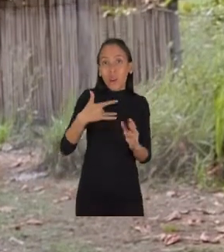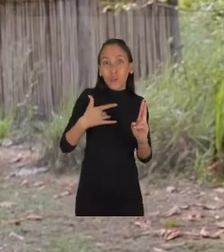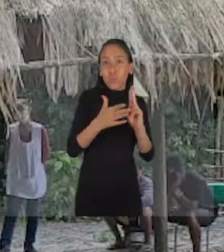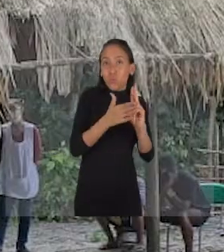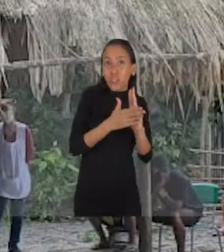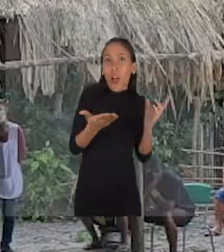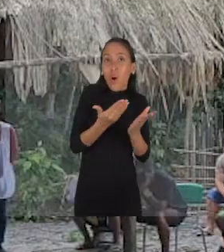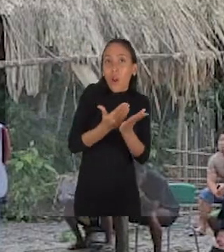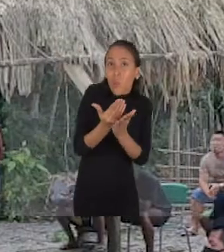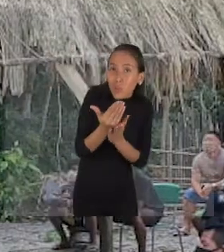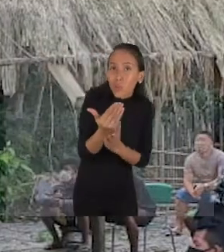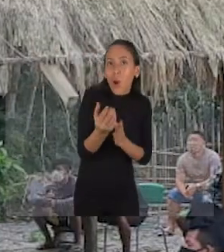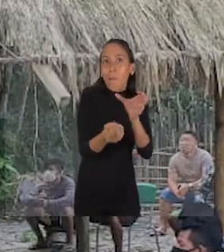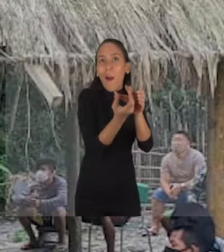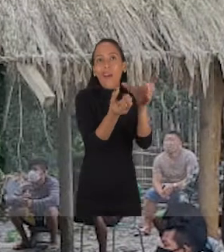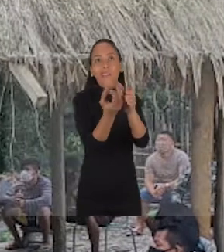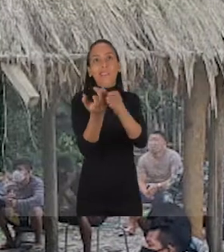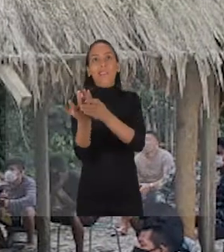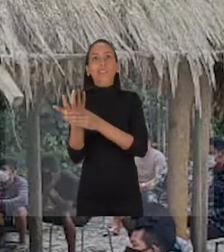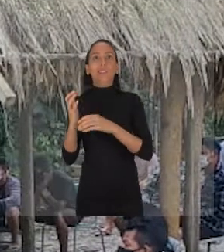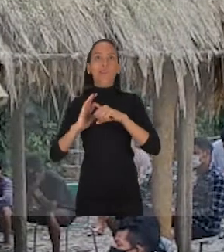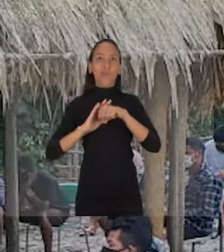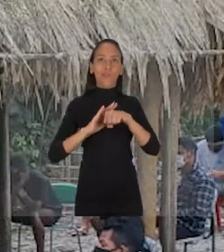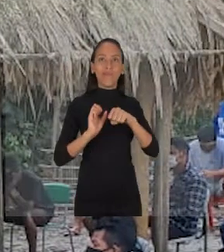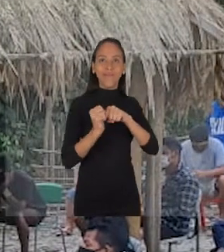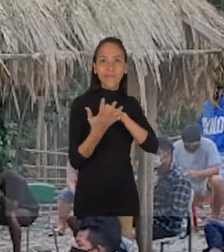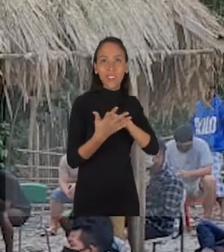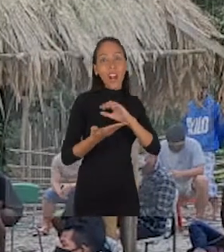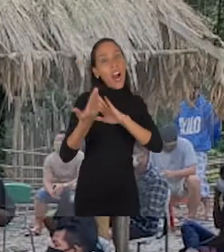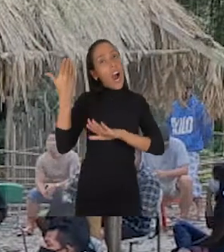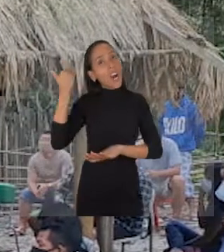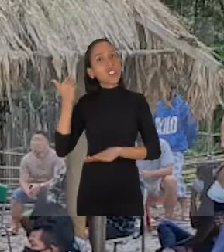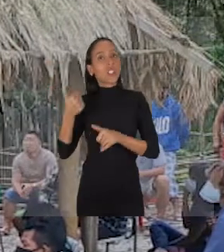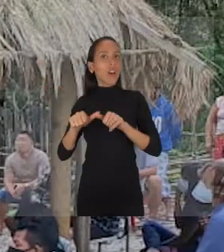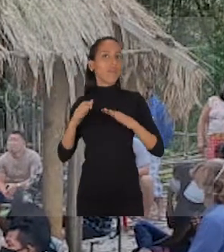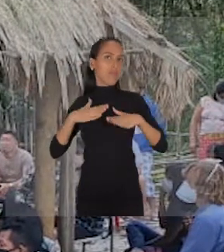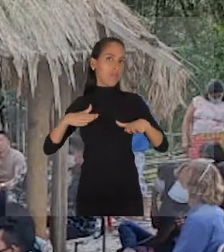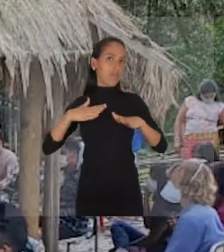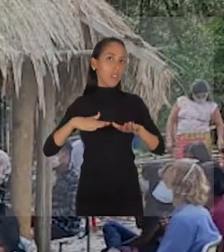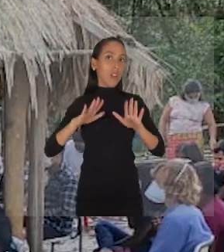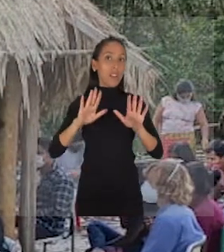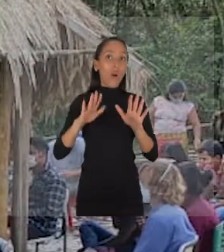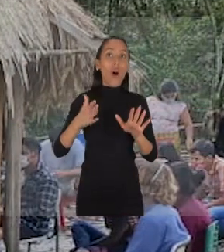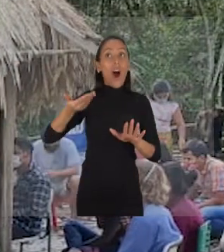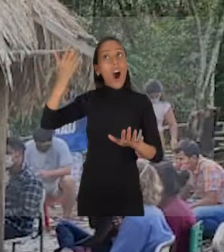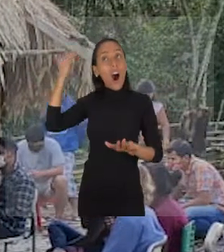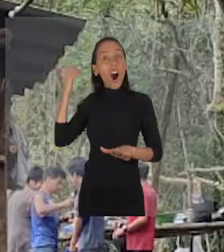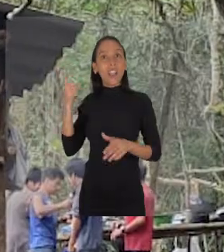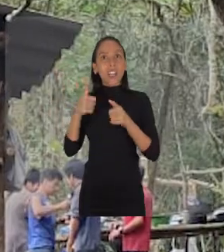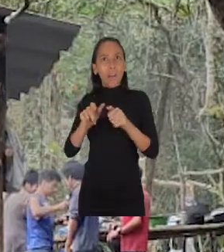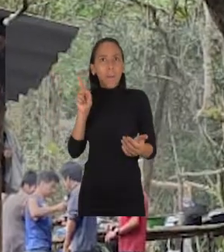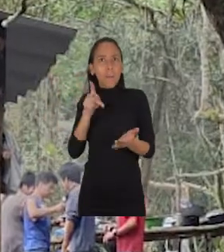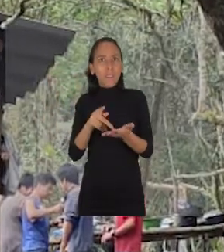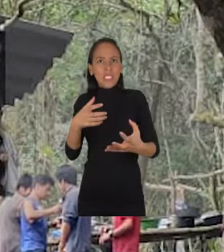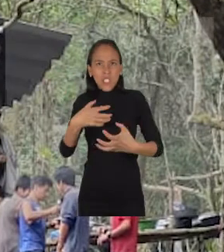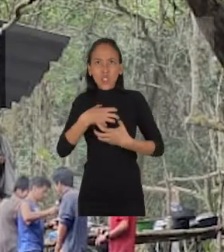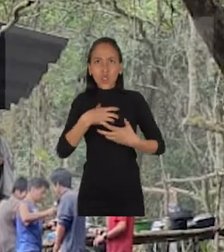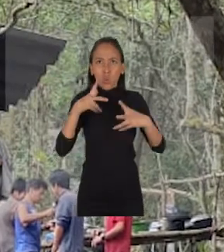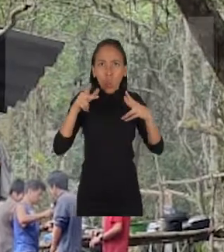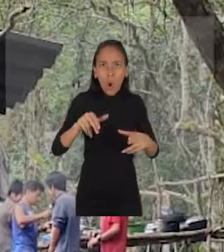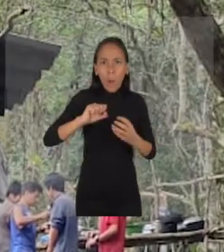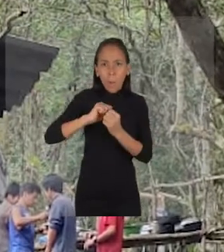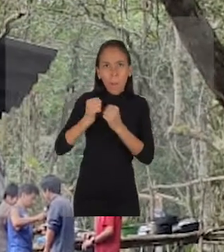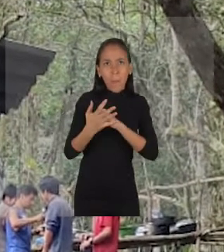aparecer os casos, porque até então estava bem tranquilo para nós. Então, a princípio, assim, a minha realidade ainda não era de uma pandemia, né?